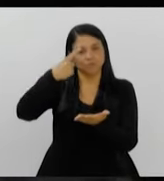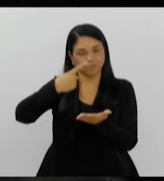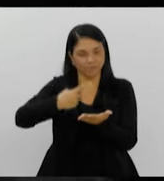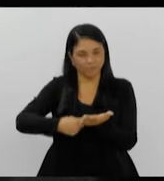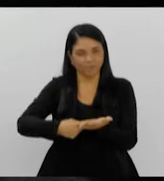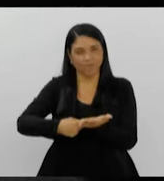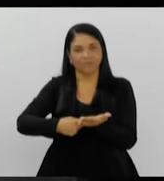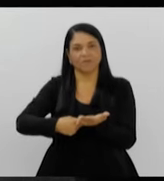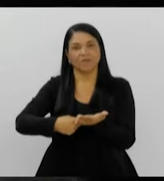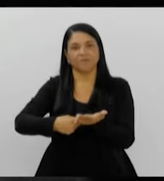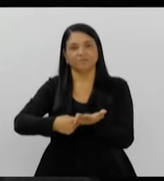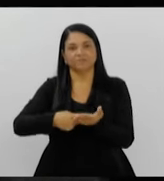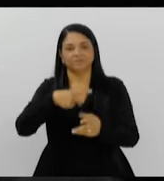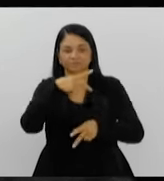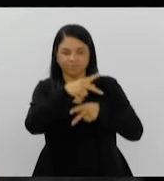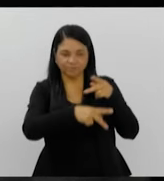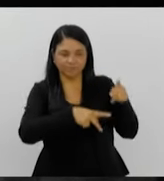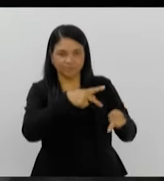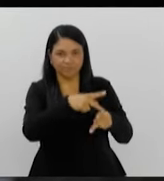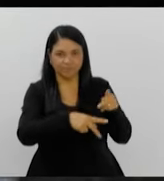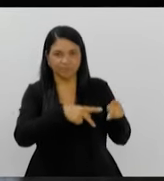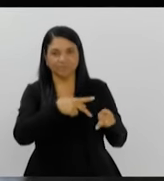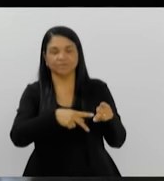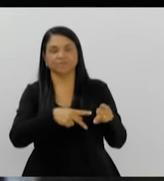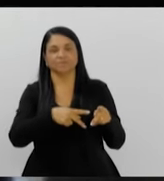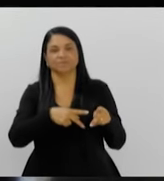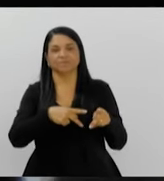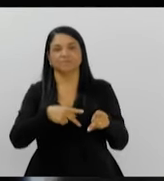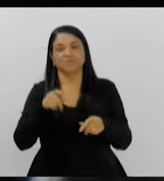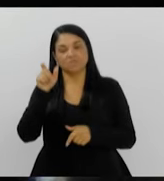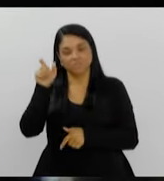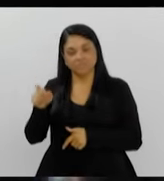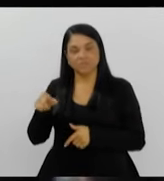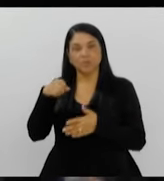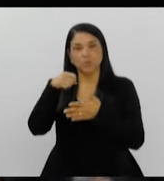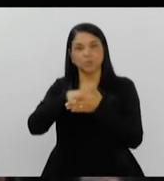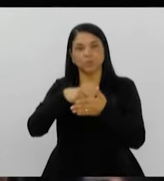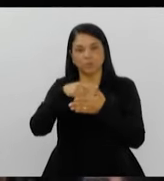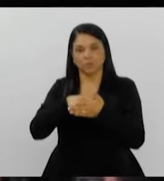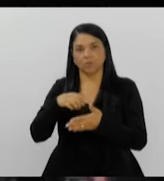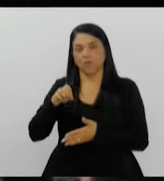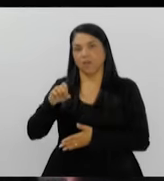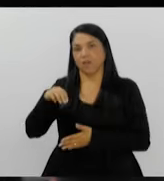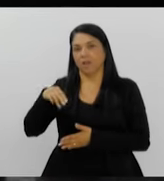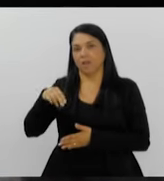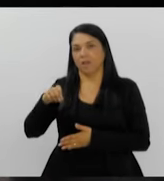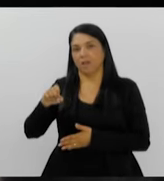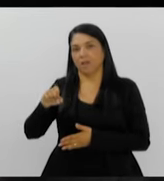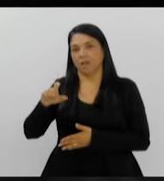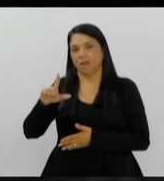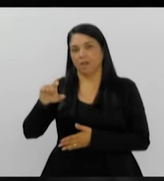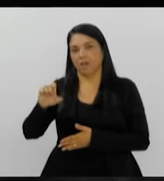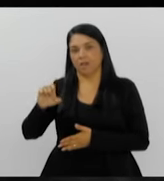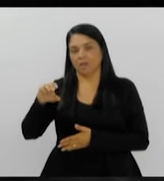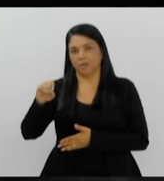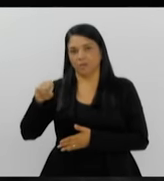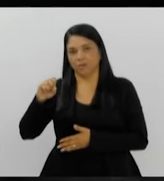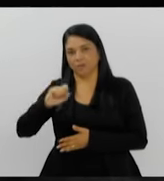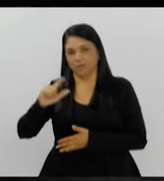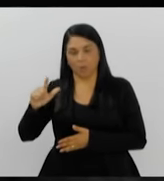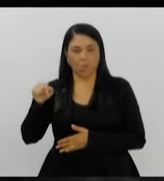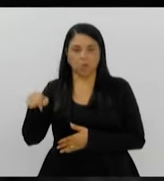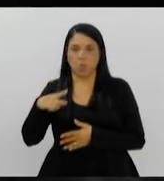dele com o povo que é um lutador social o Leonel de esquerda ele não é um sujeito